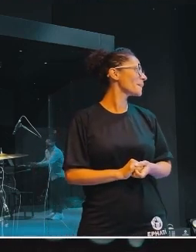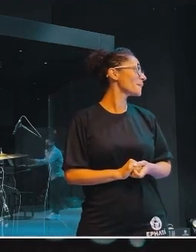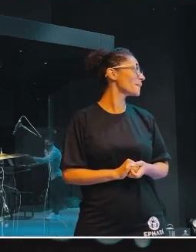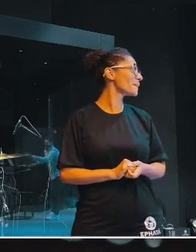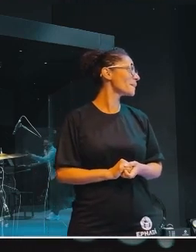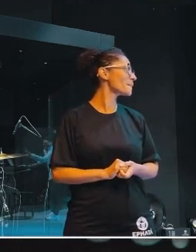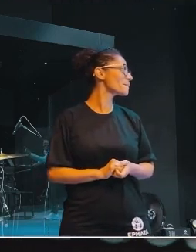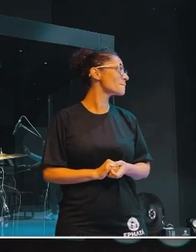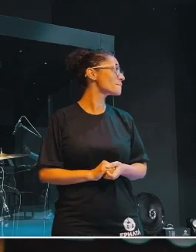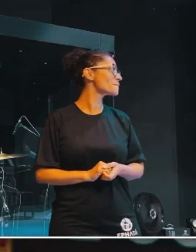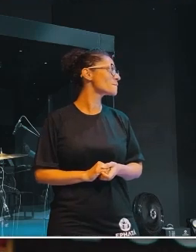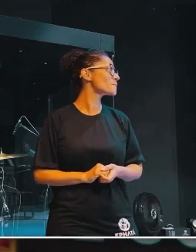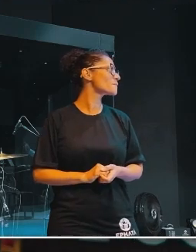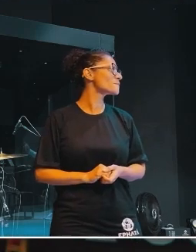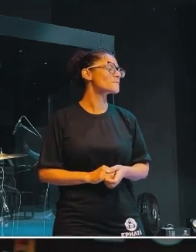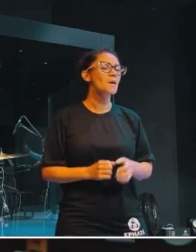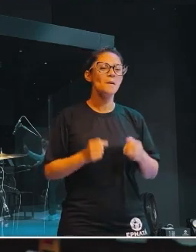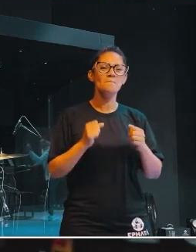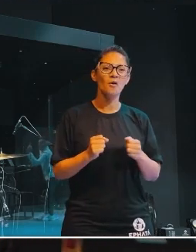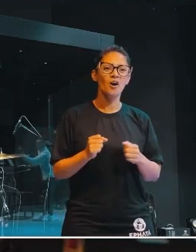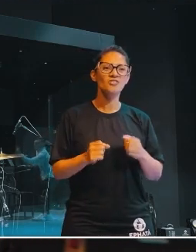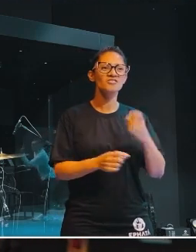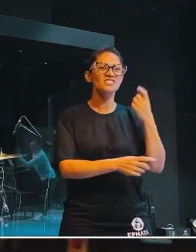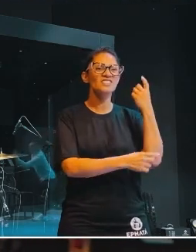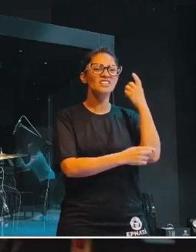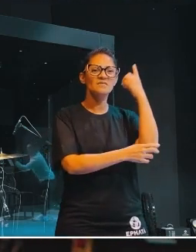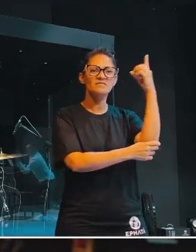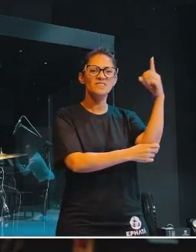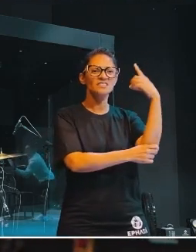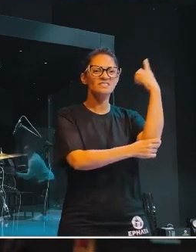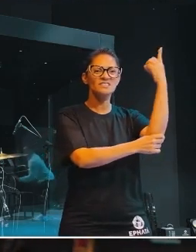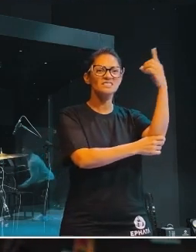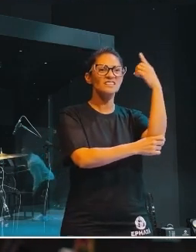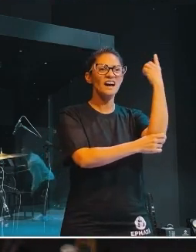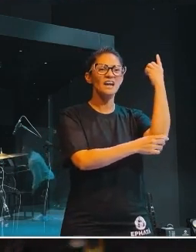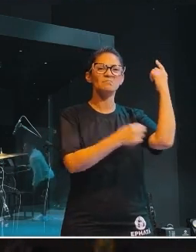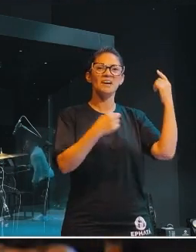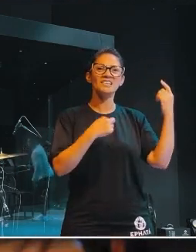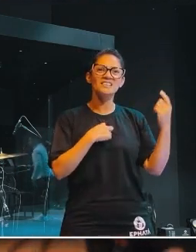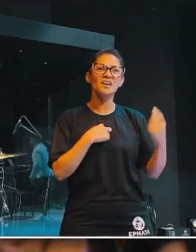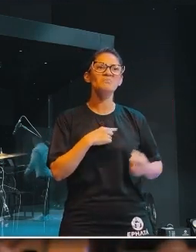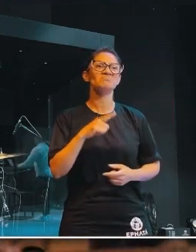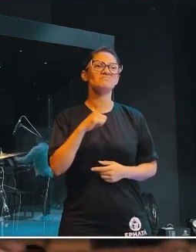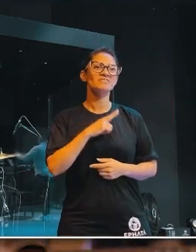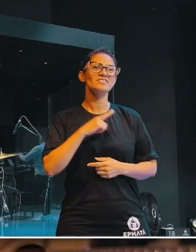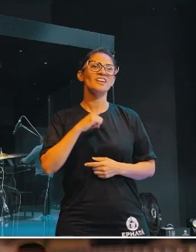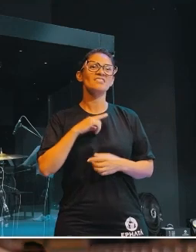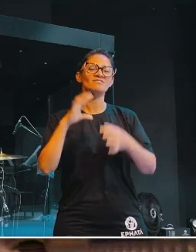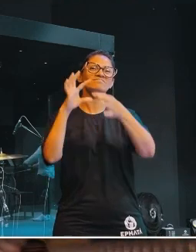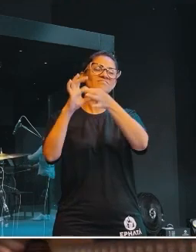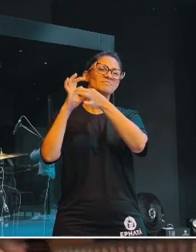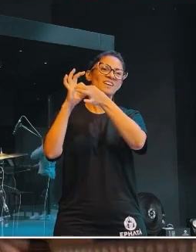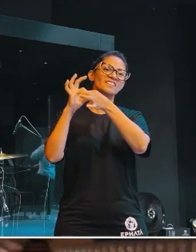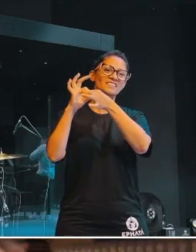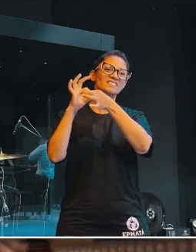pode se levantar o gigante que for, eu tenho uma aliança. Você pode sentar.